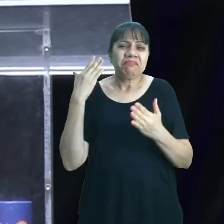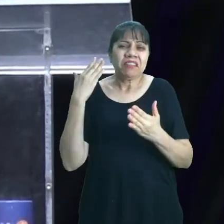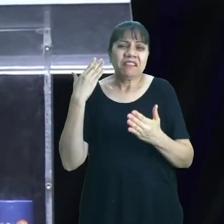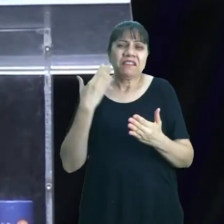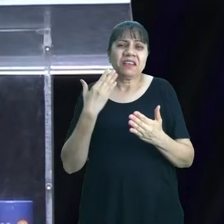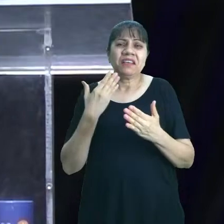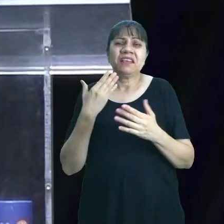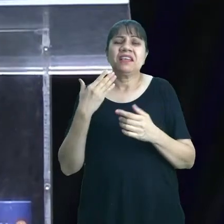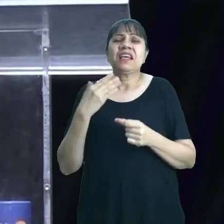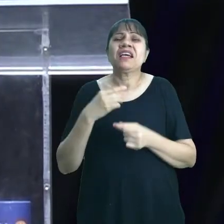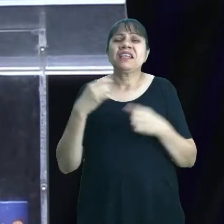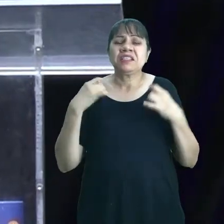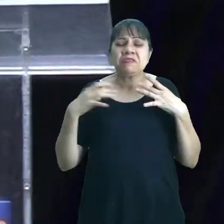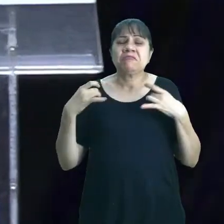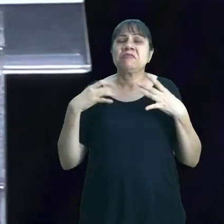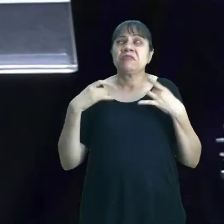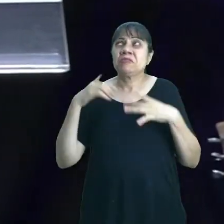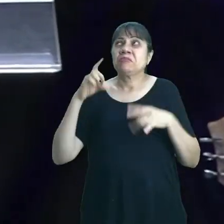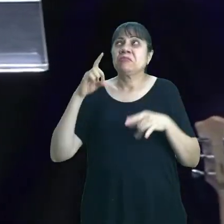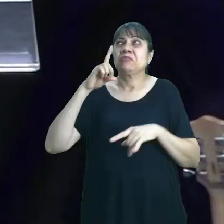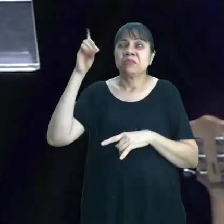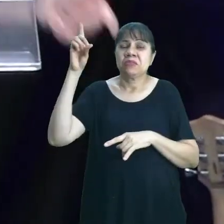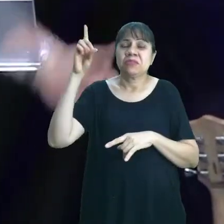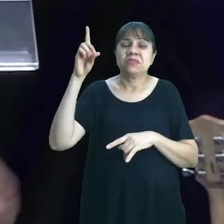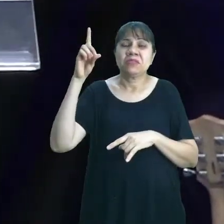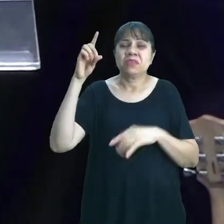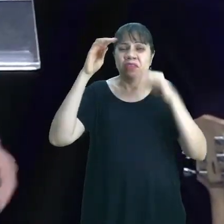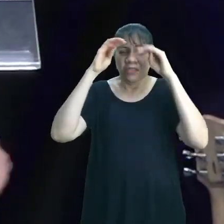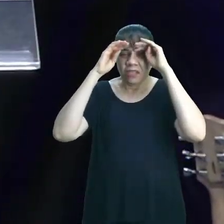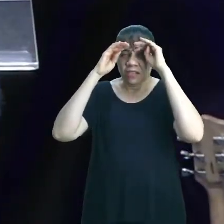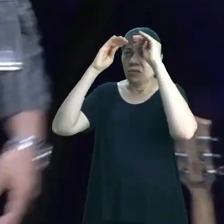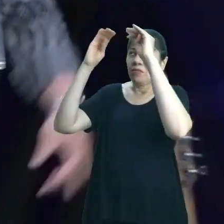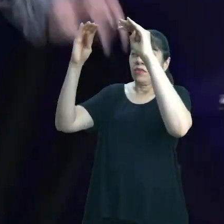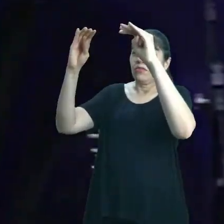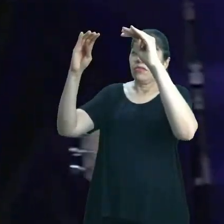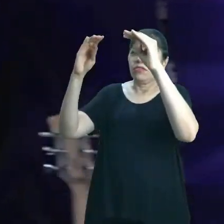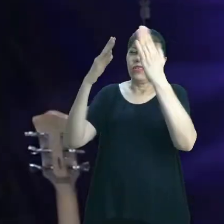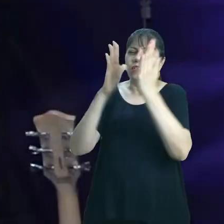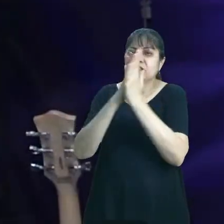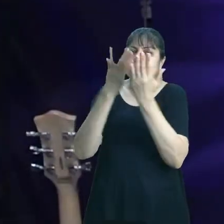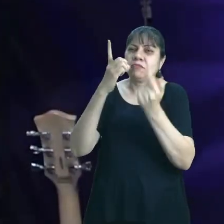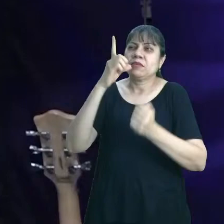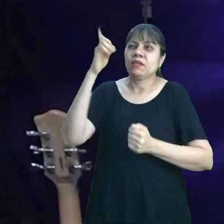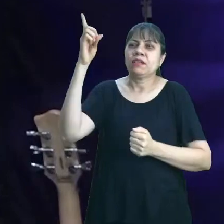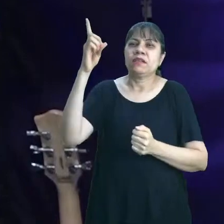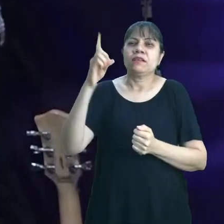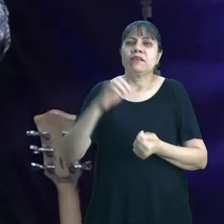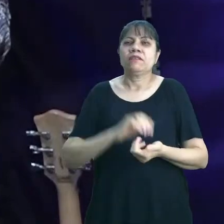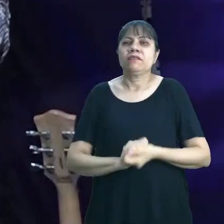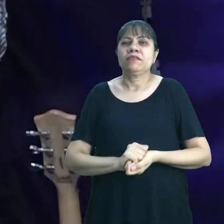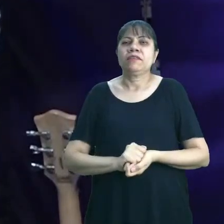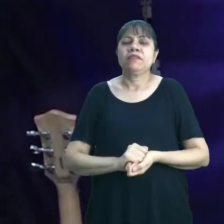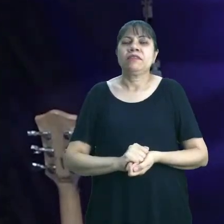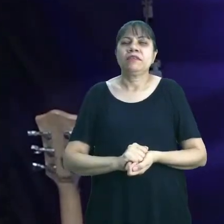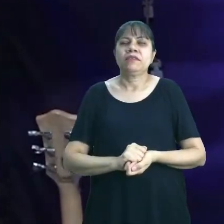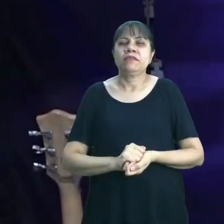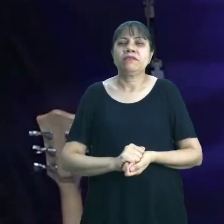o temor ao Senhor e a obediência minuciosa à palavra. Senão não vai sucumbir.